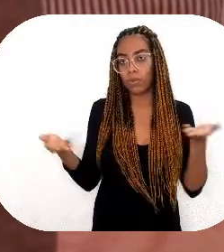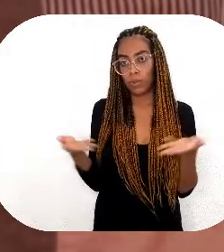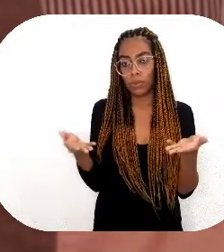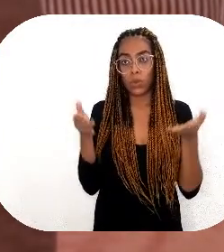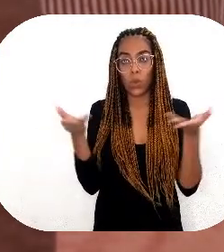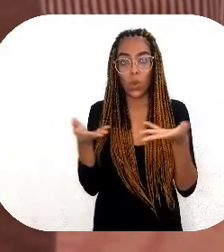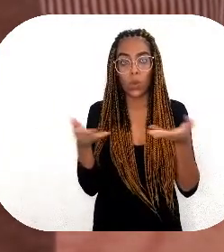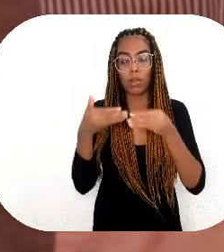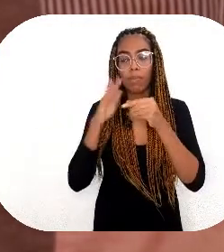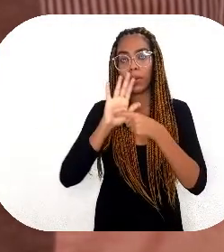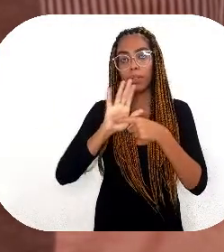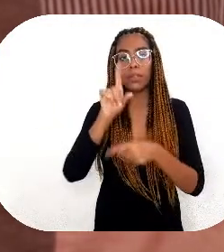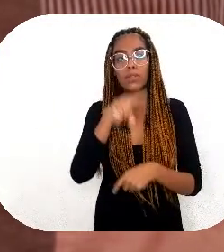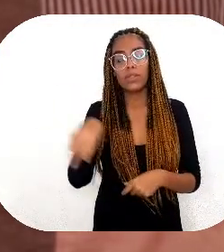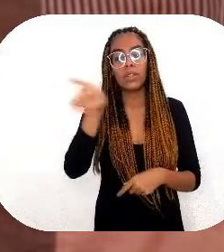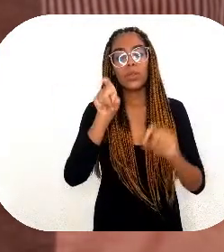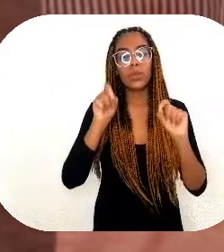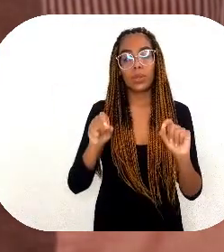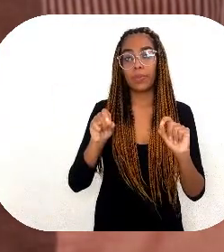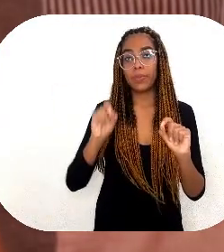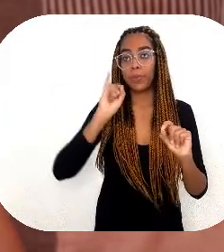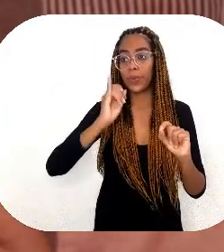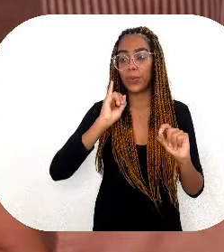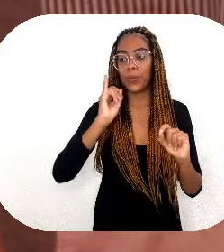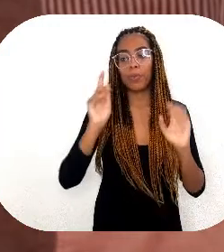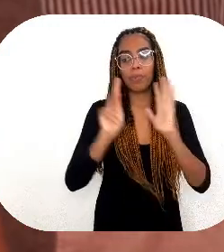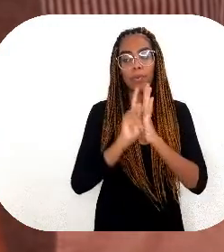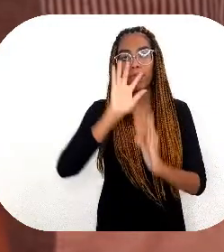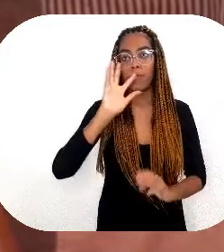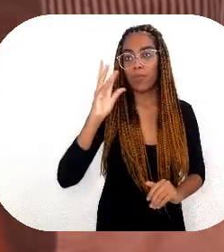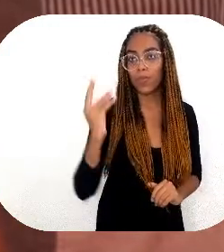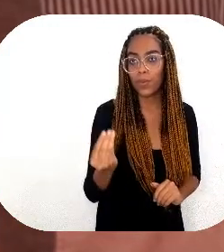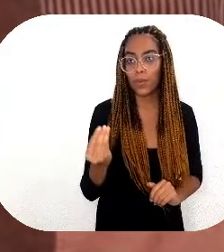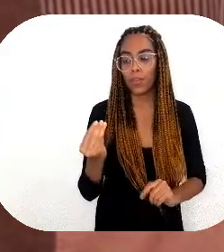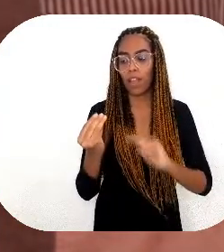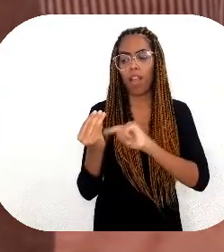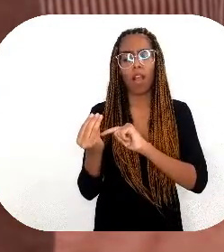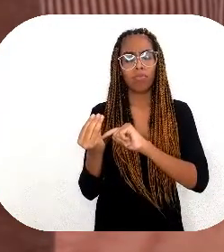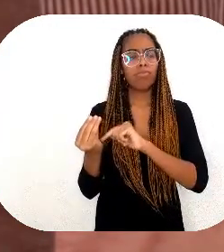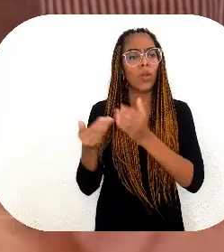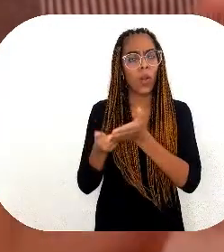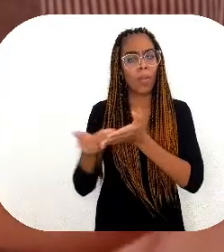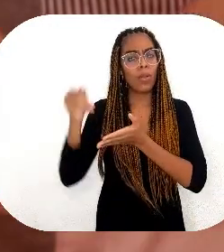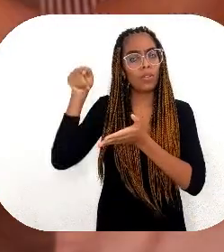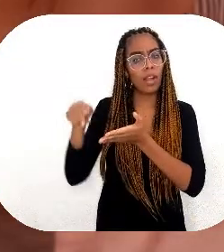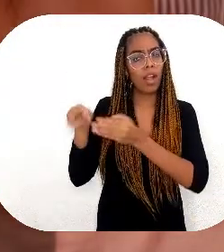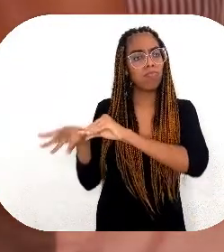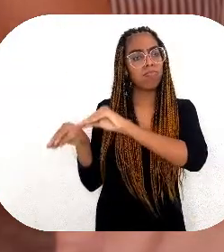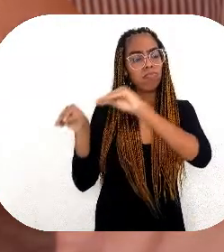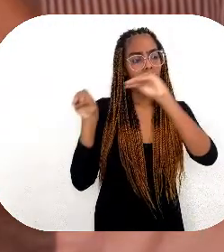já vai começar. Bem, hoje eu trouxe para vocês contos africanos. Contos esses que